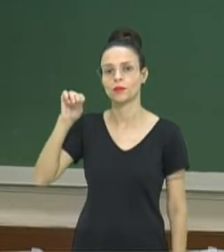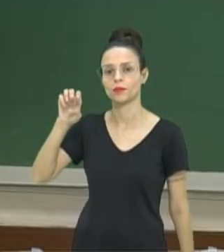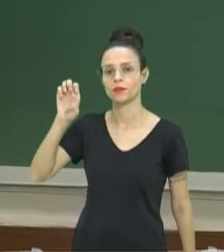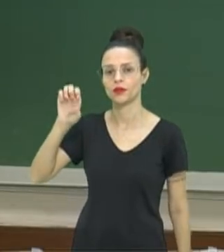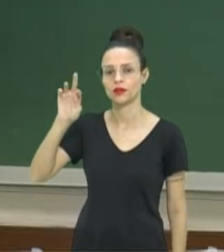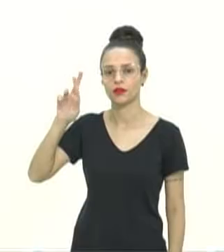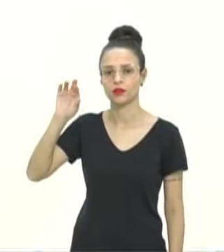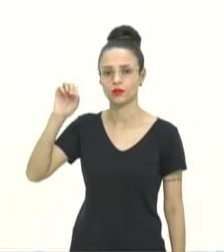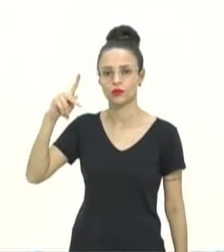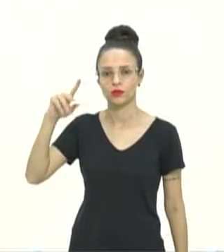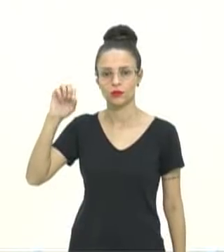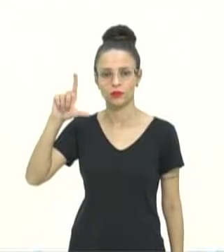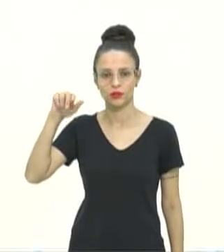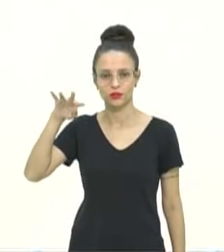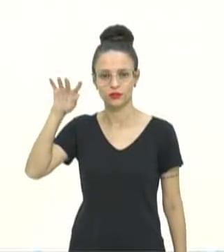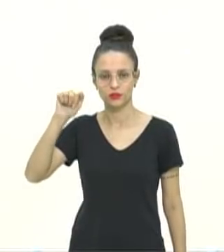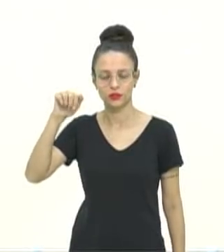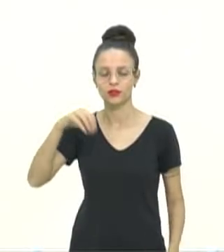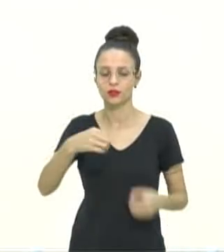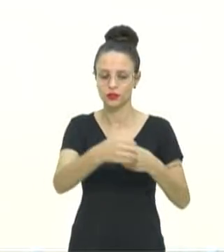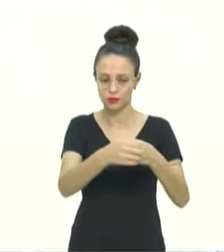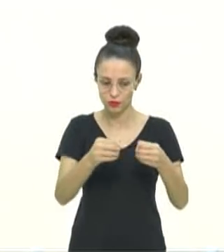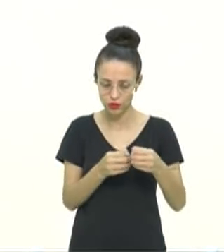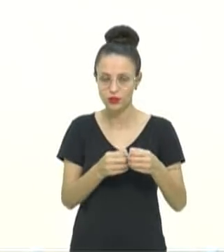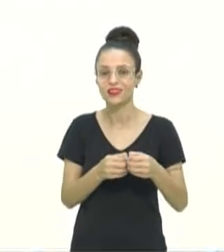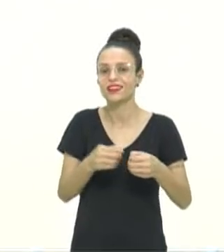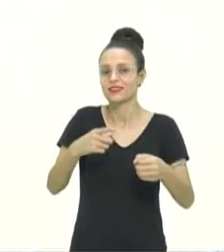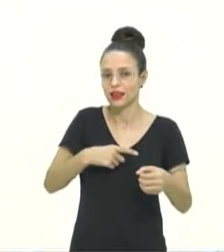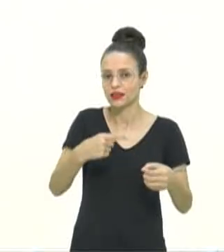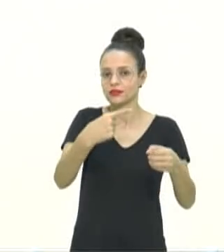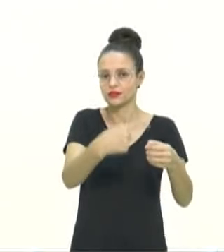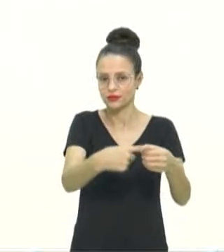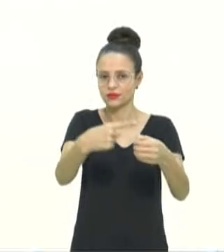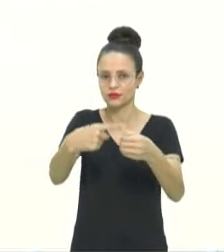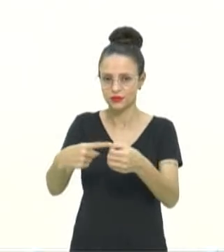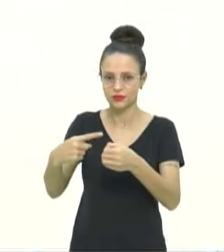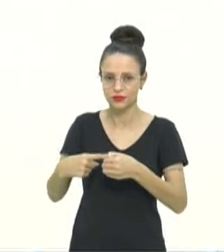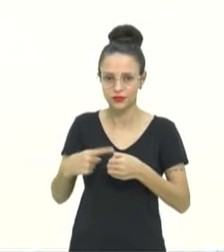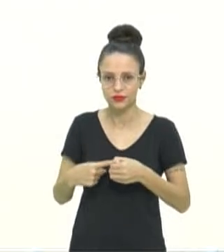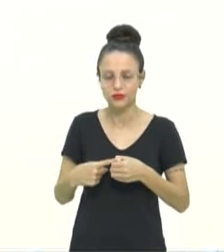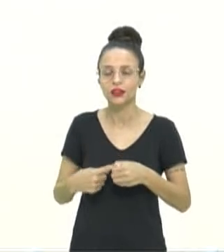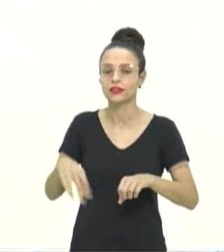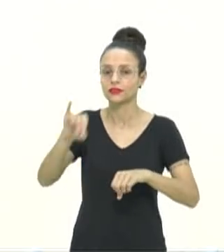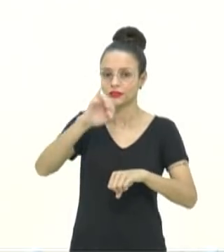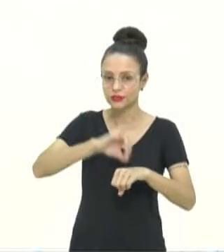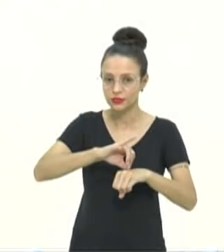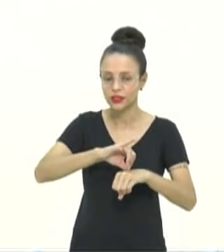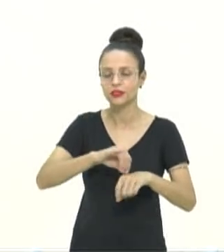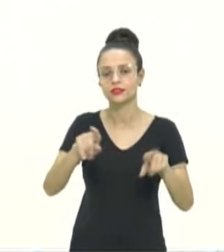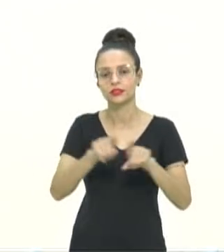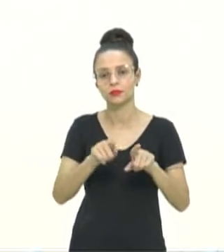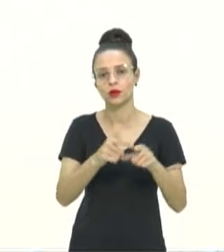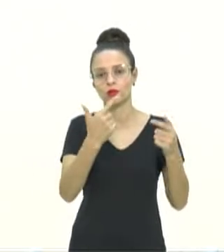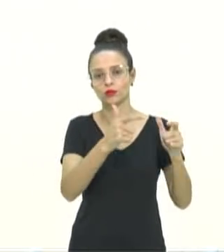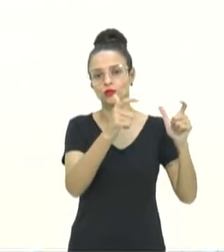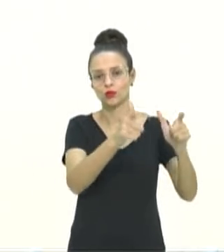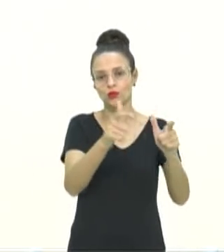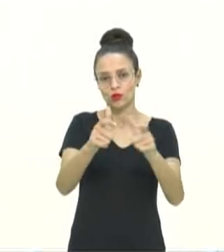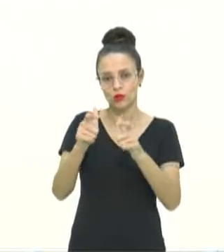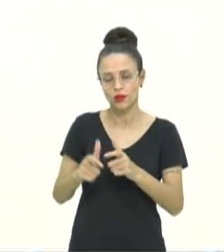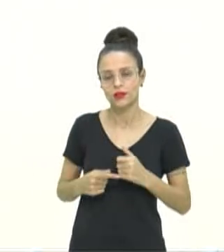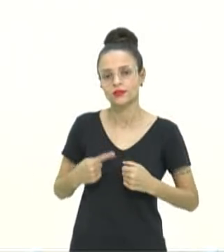uma região metropolitana costuma ter um município, né, sede, e as demais localidades